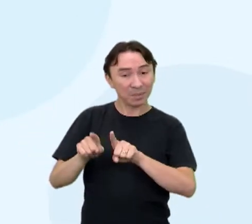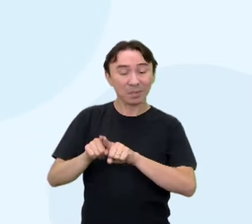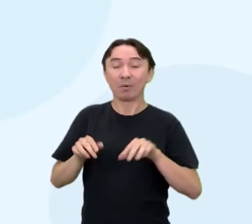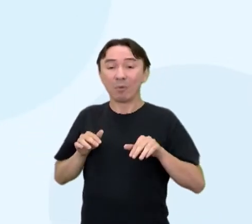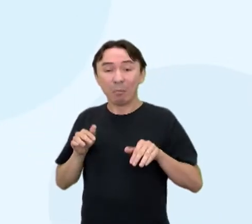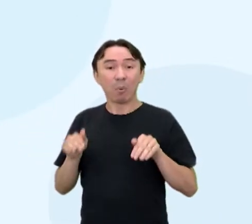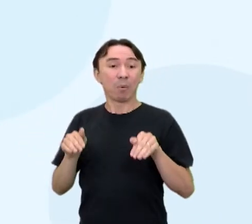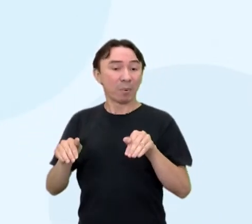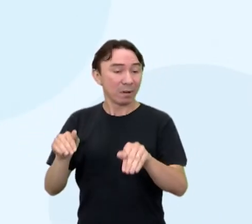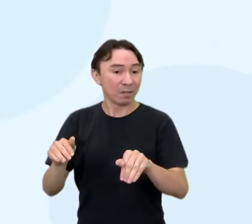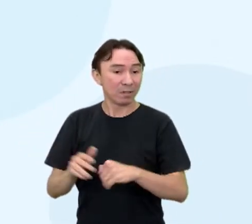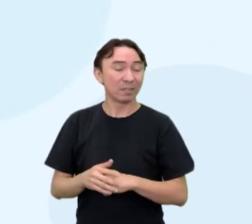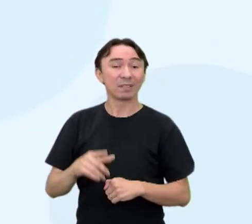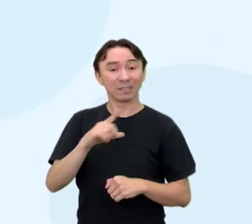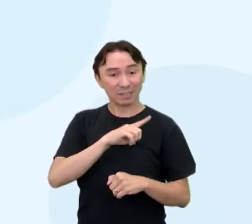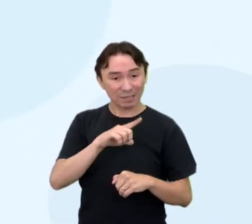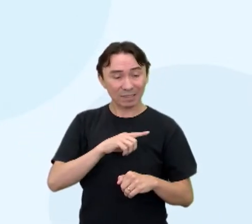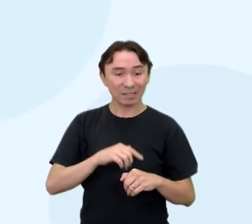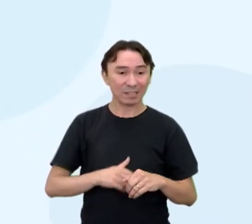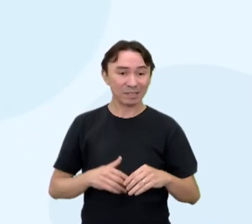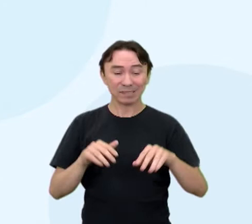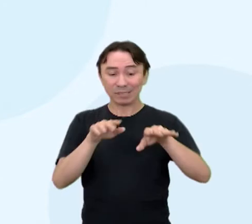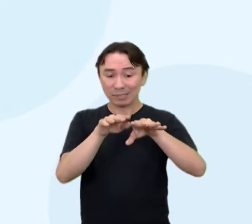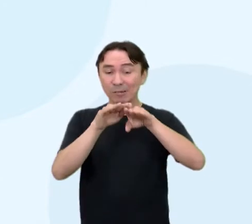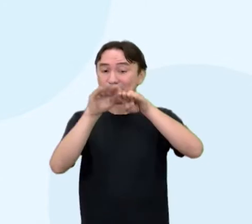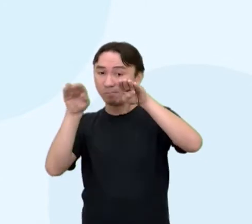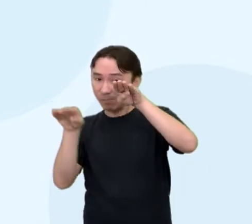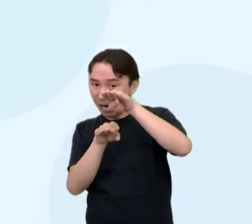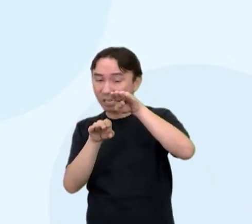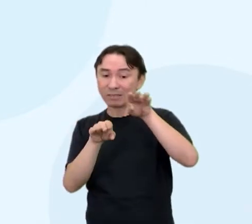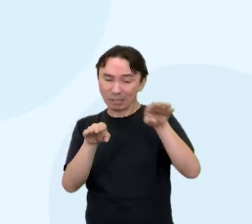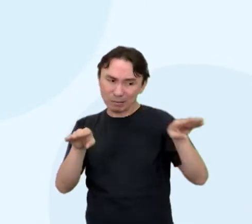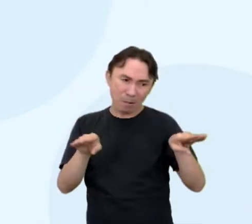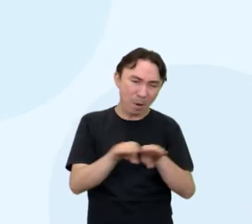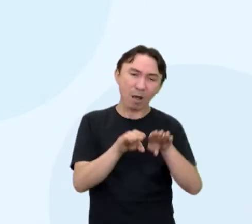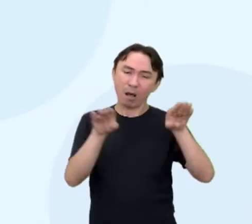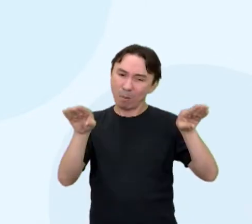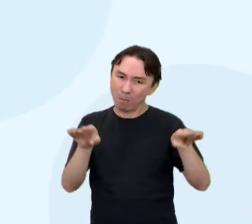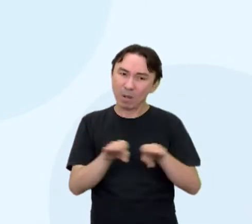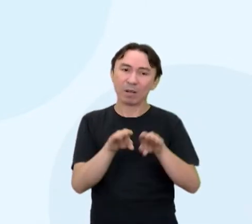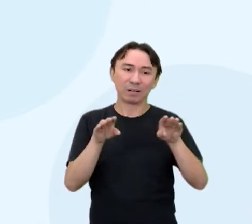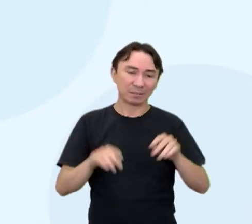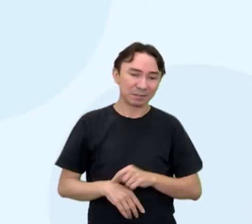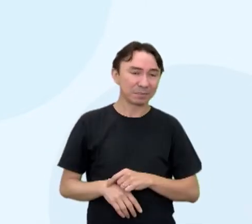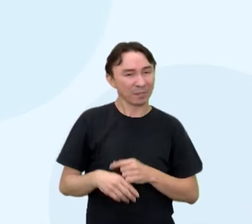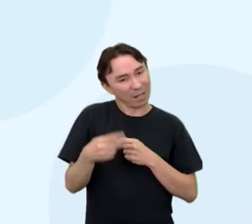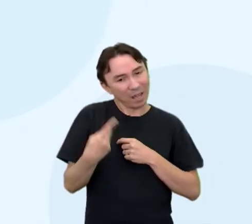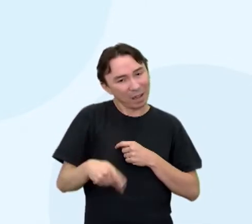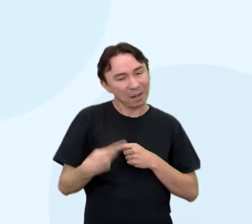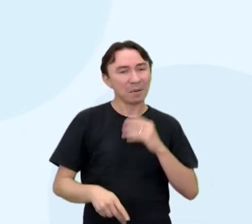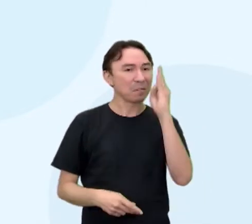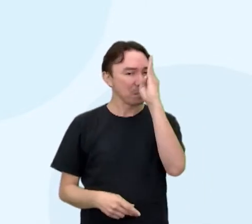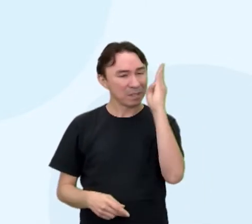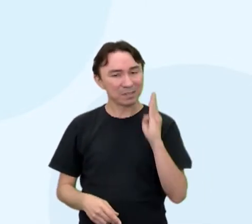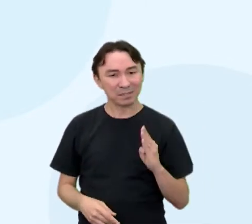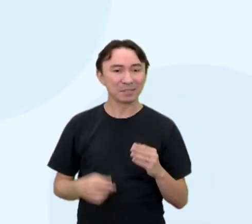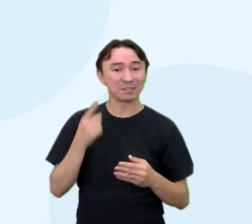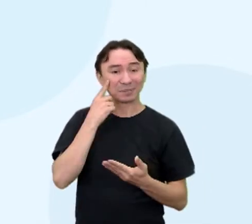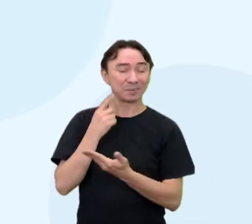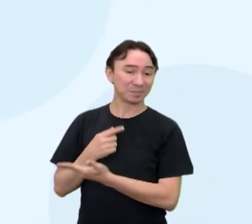porque tem placas abaixo dele, bem abaixo deles. Não é o que acontece no Brasil, né? A gente está vendo aí pelo mapa, né, a